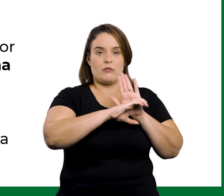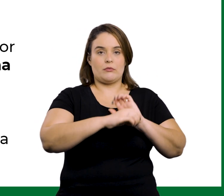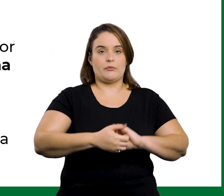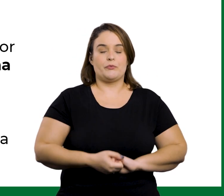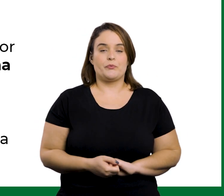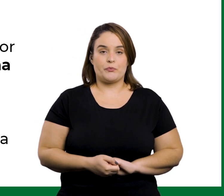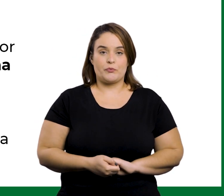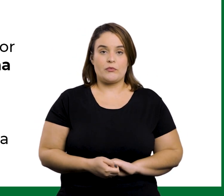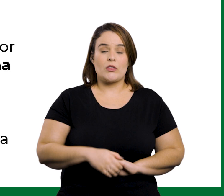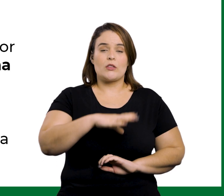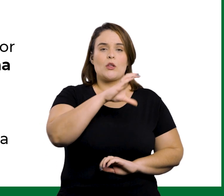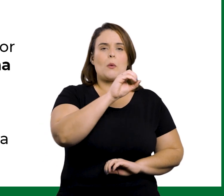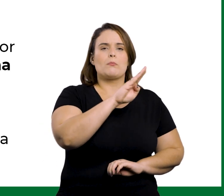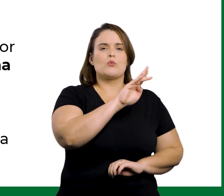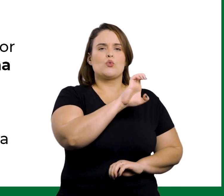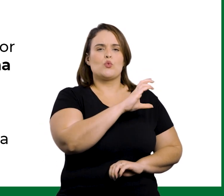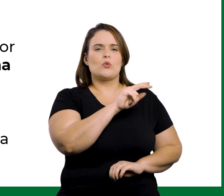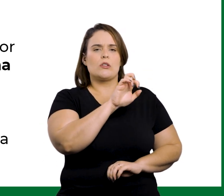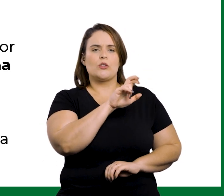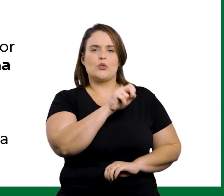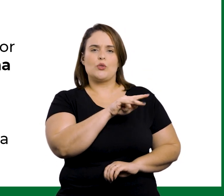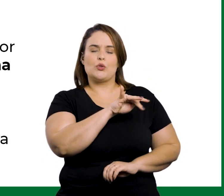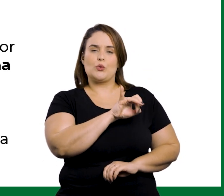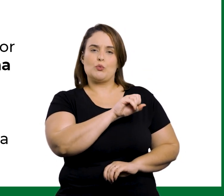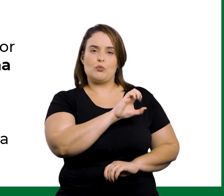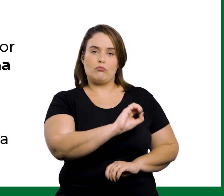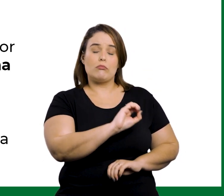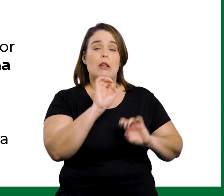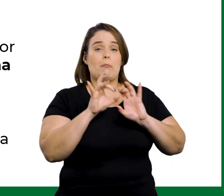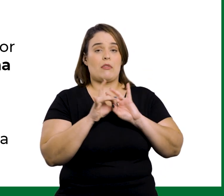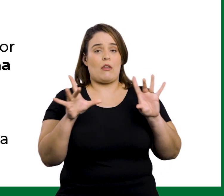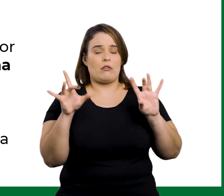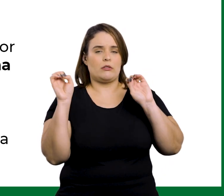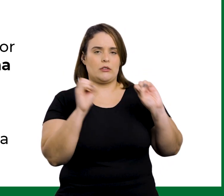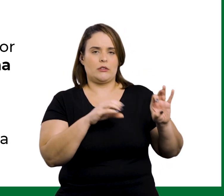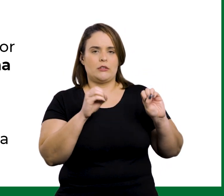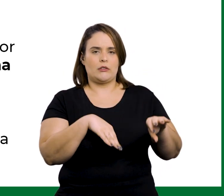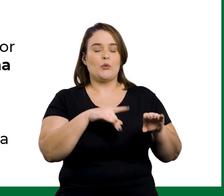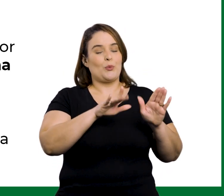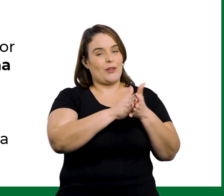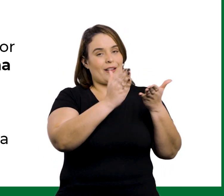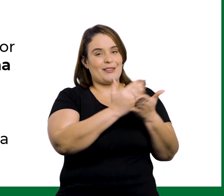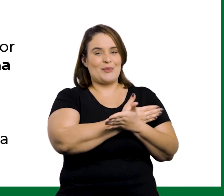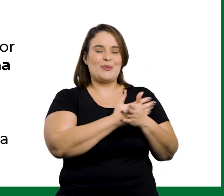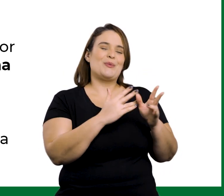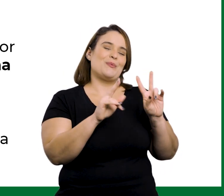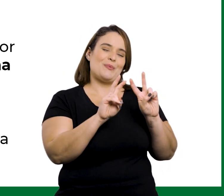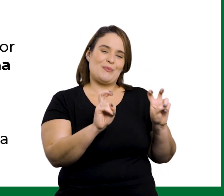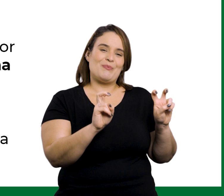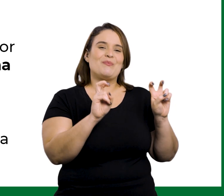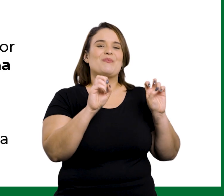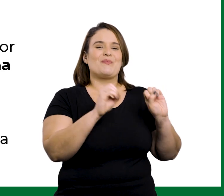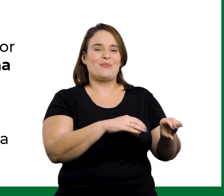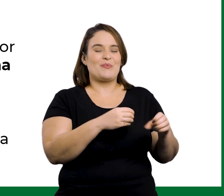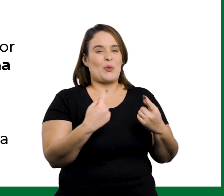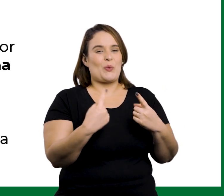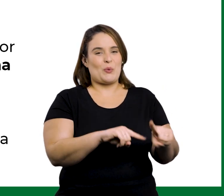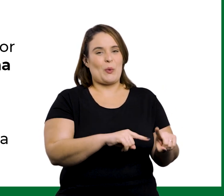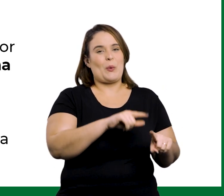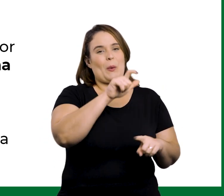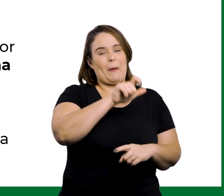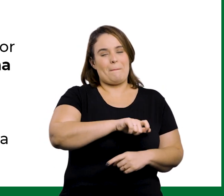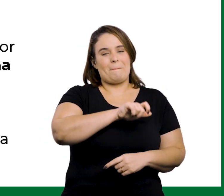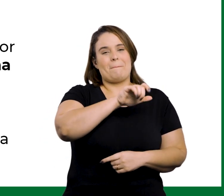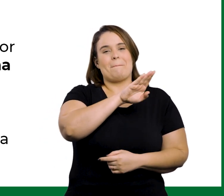capítulo Obscurantismo contra a Liberdade de Ensinar, do livro Educação contra a Barbárie, escrito por Alexandre